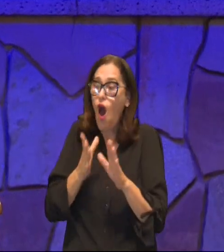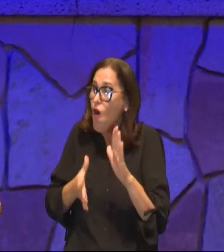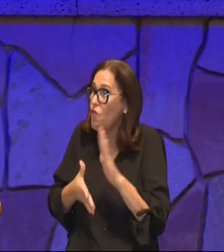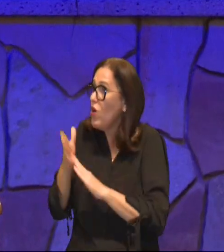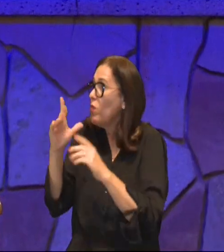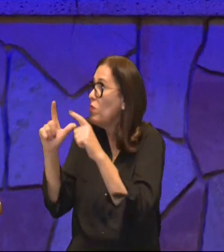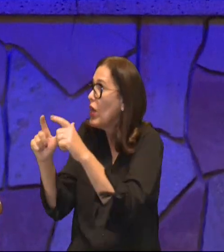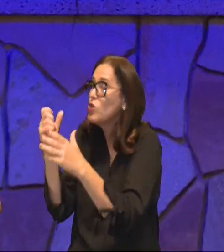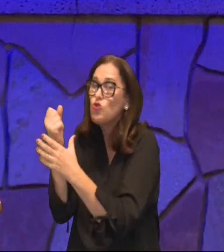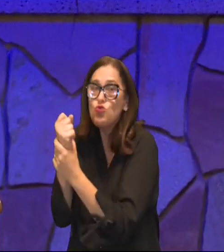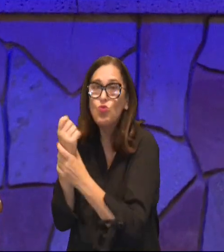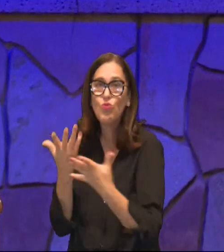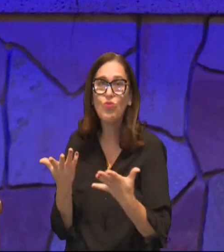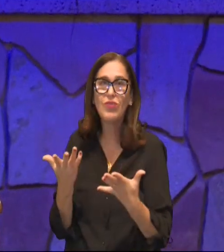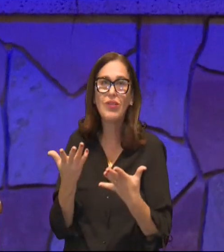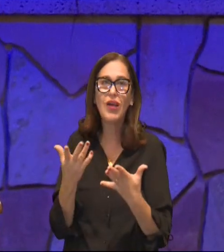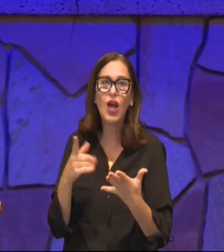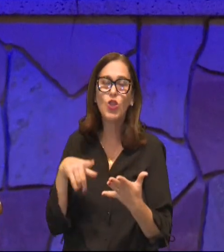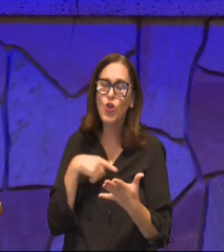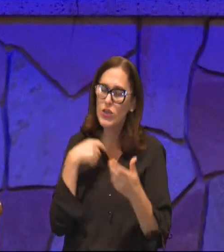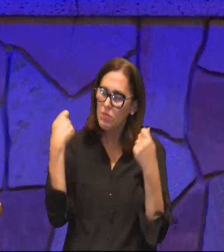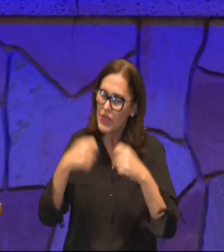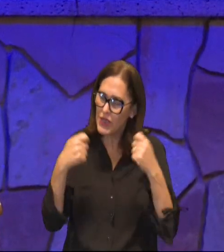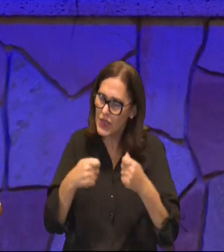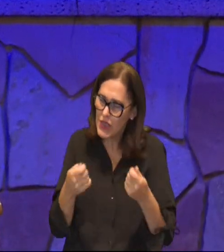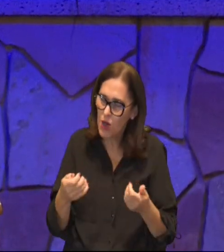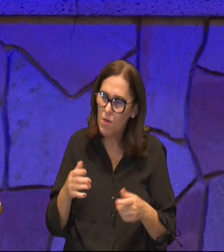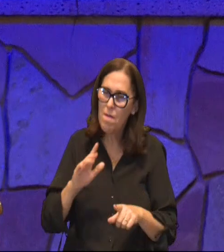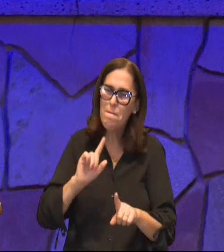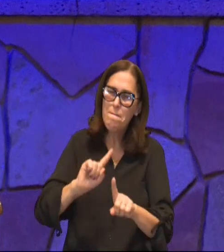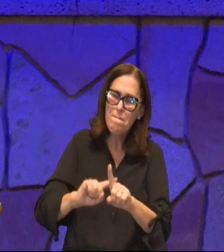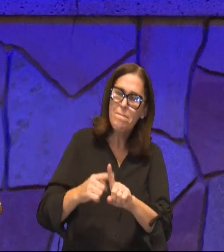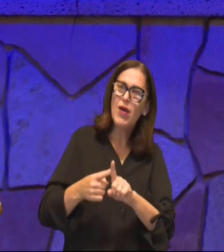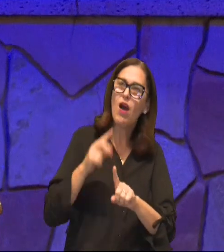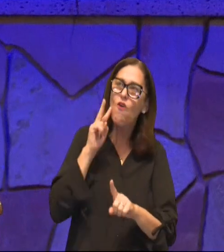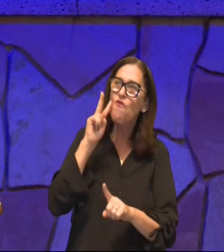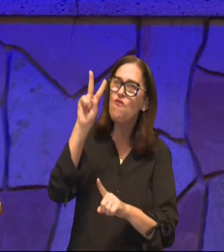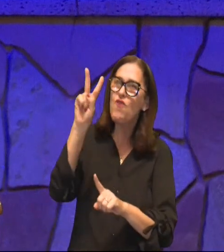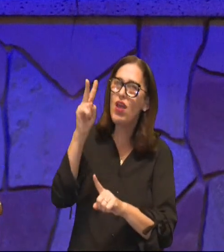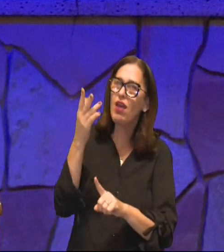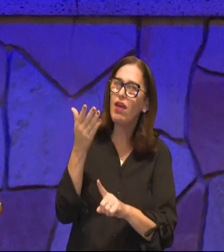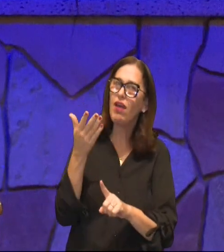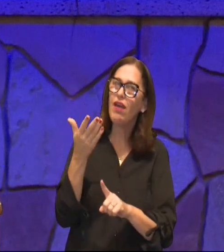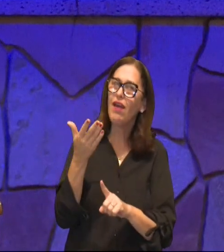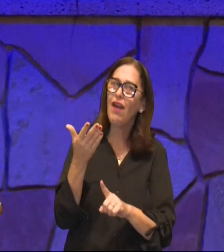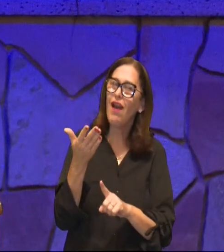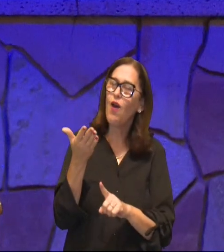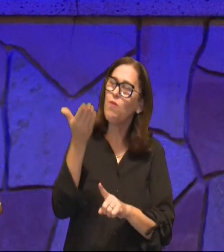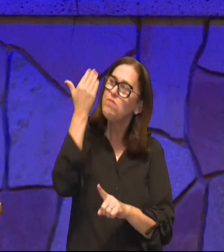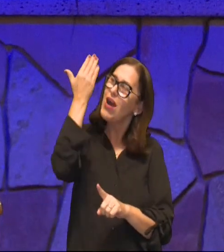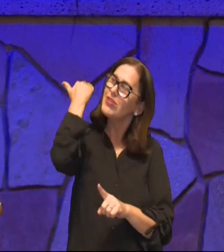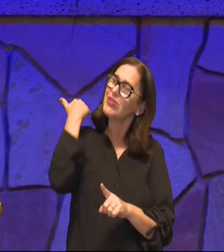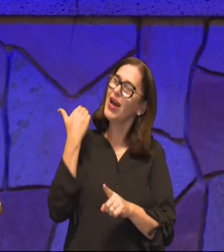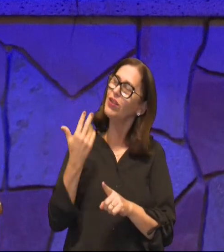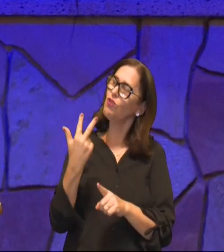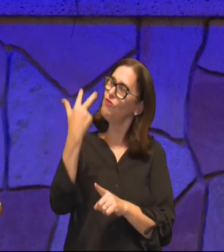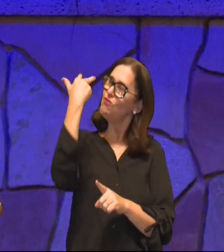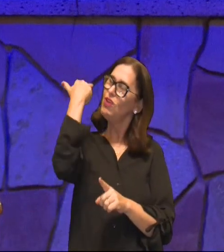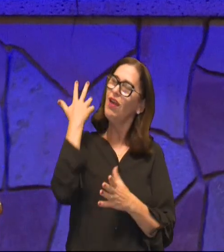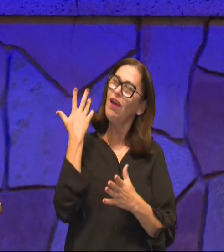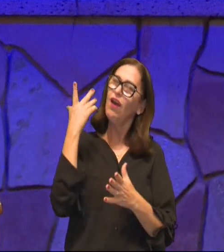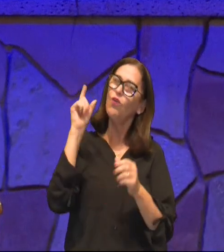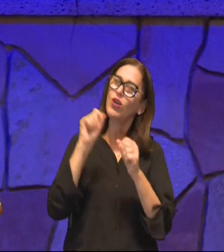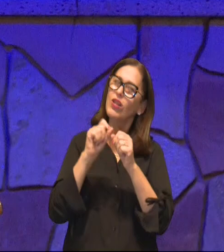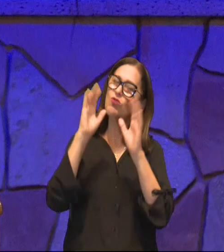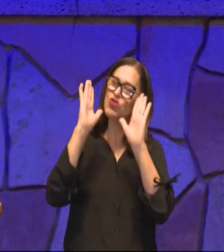iremos? O que nós precisamos mais do que nunca, amados, é olharmos para o retrovisor da história, vermos aquilo que Deus